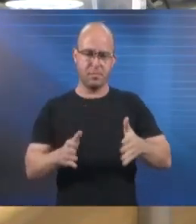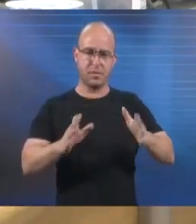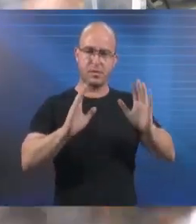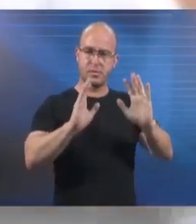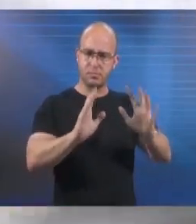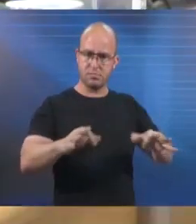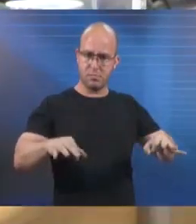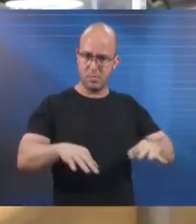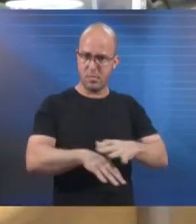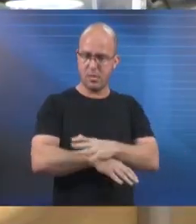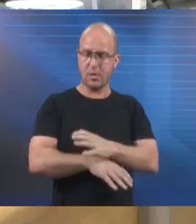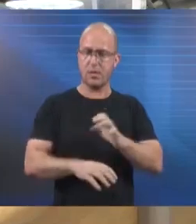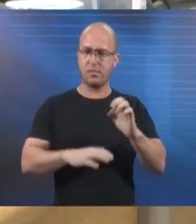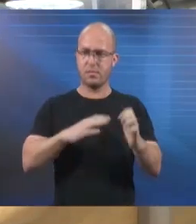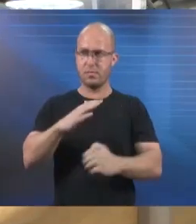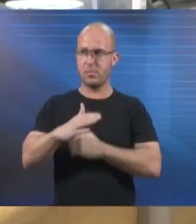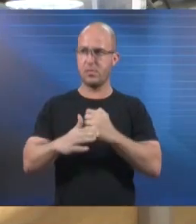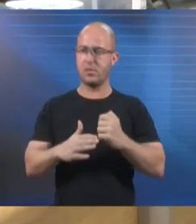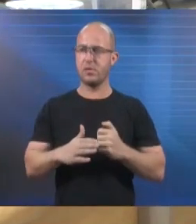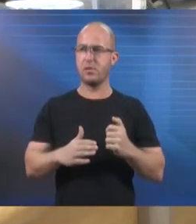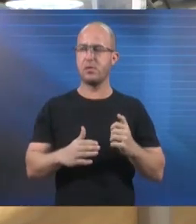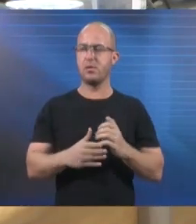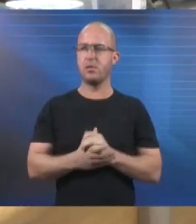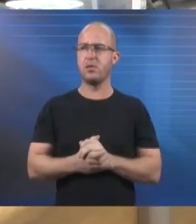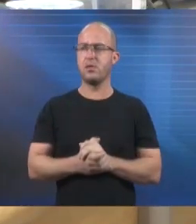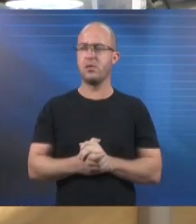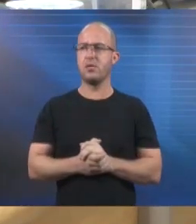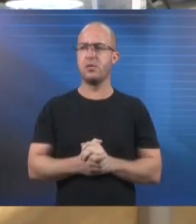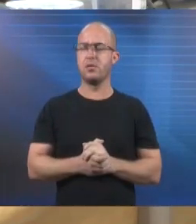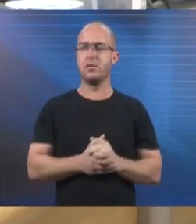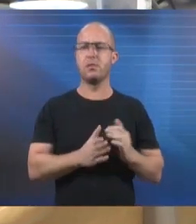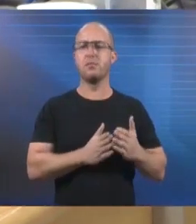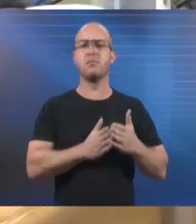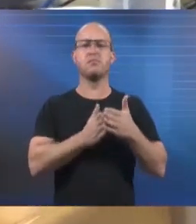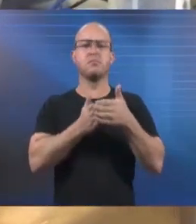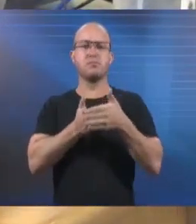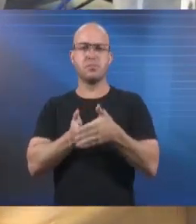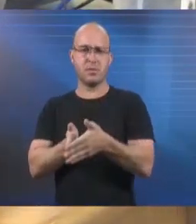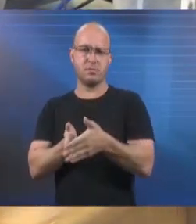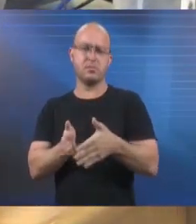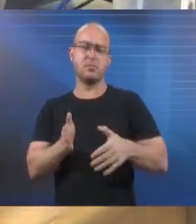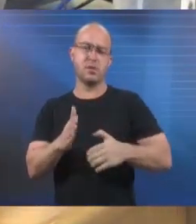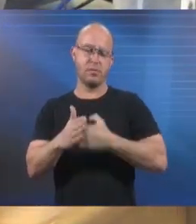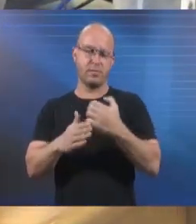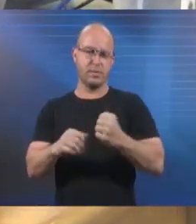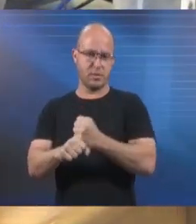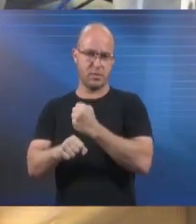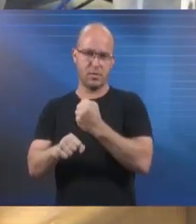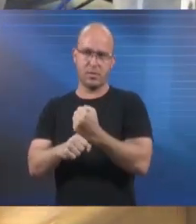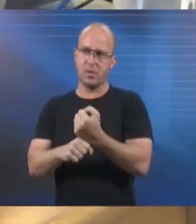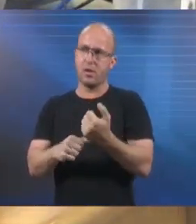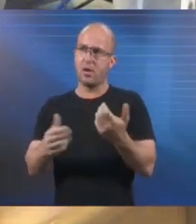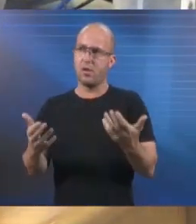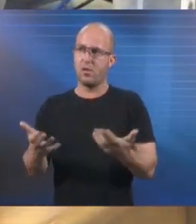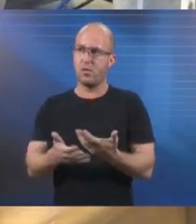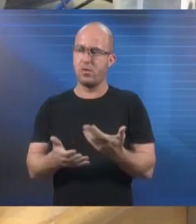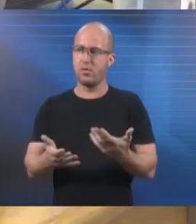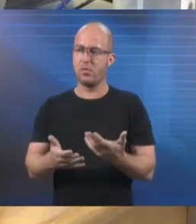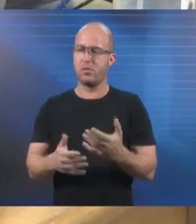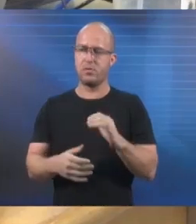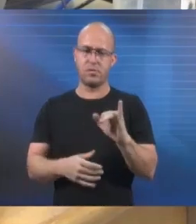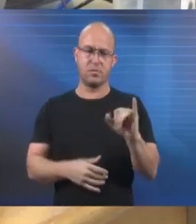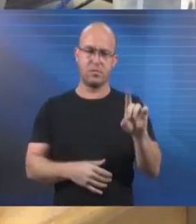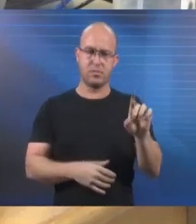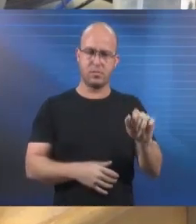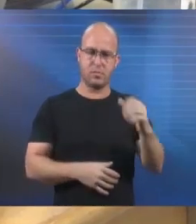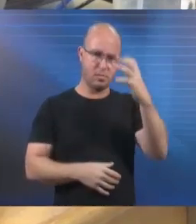a empresa tem por obrigação vir para executar a obra agora eu não eu não eu sei que o idema